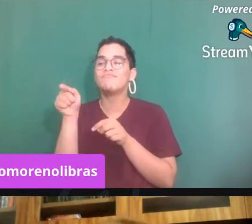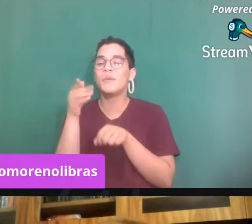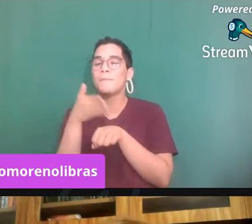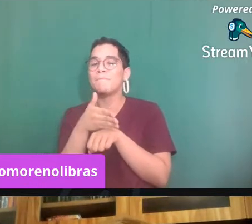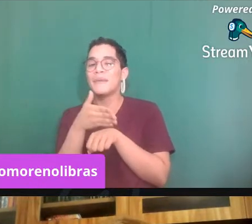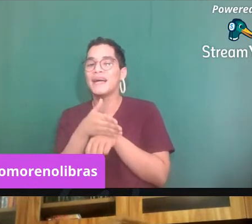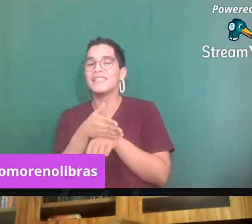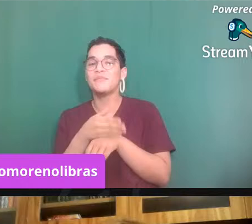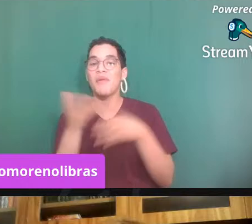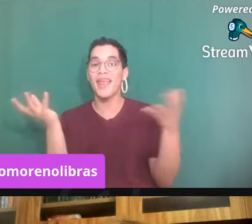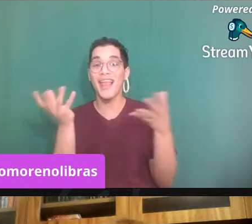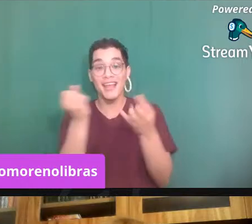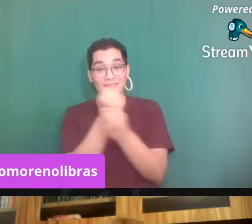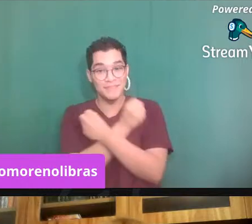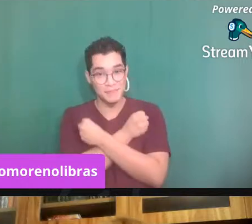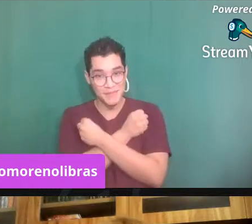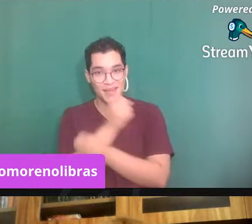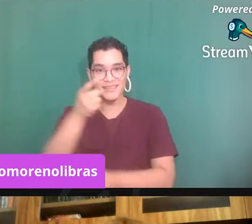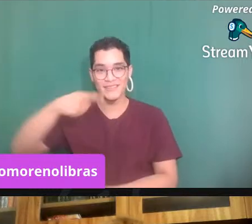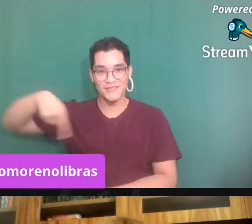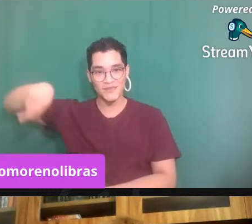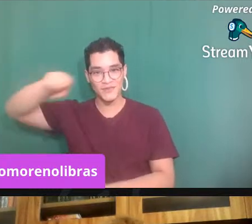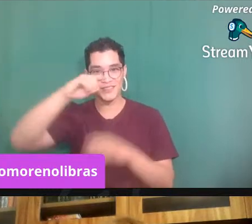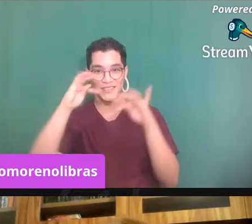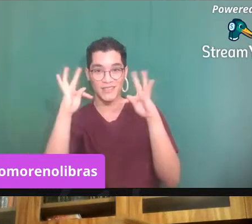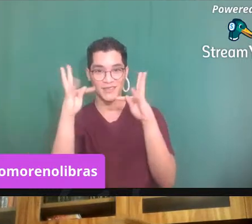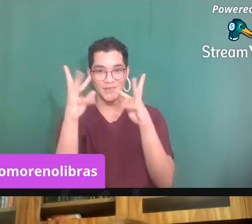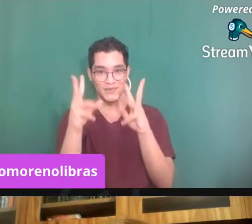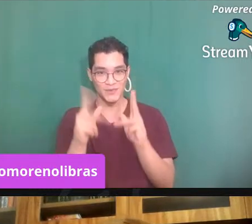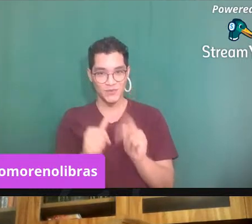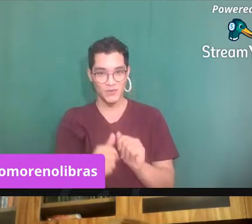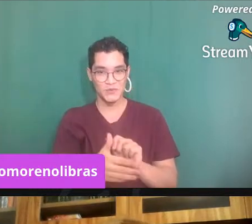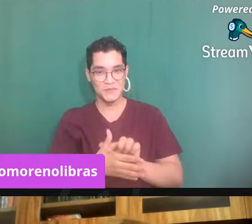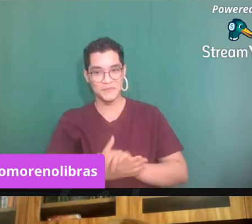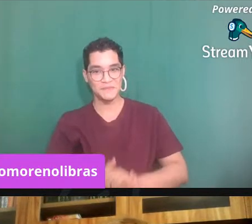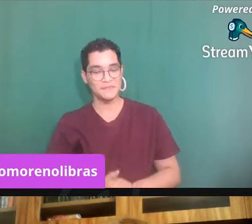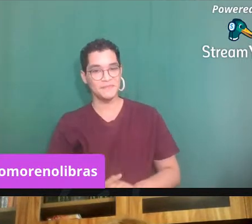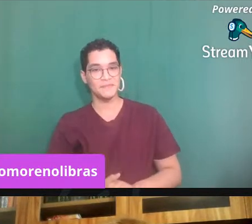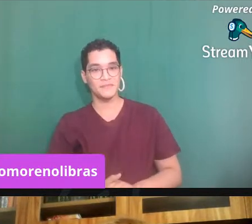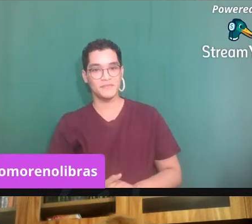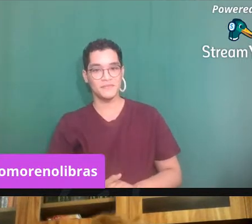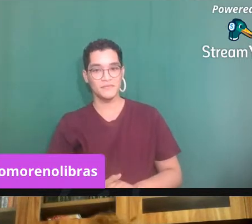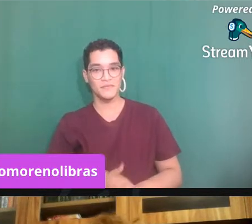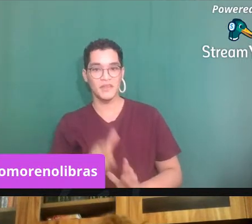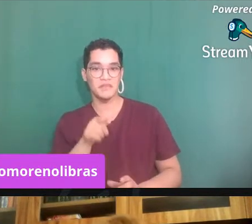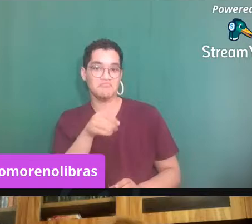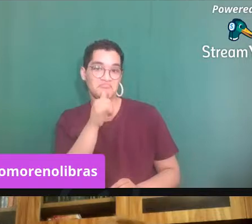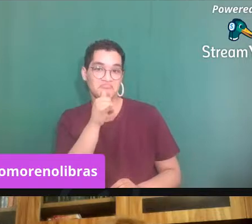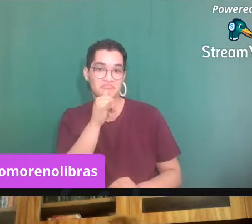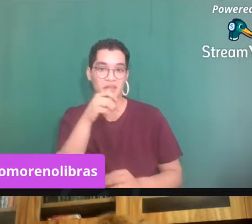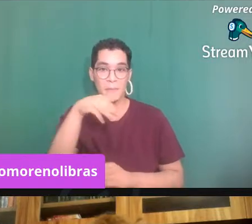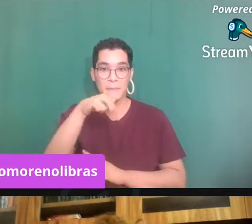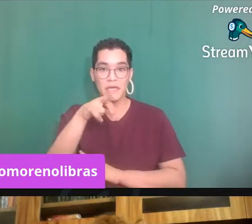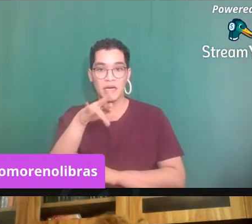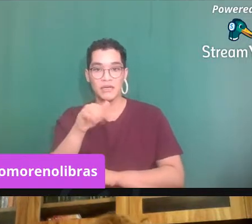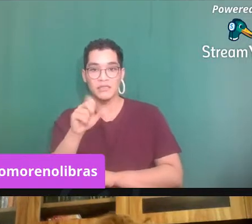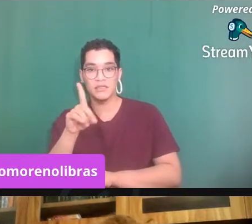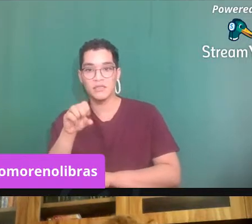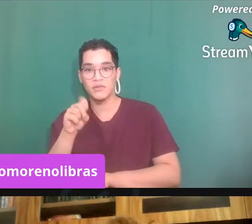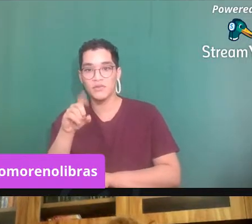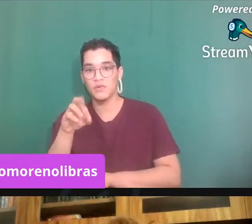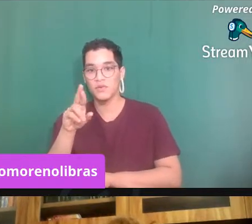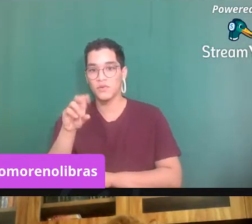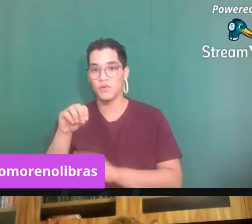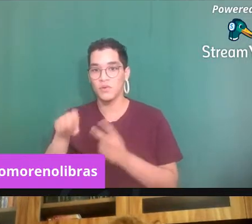a todos, né? E lembro aqui que eu vi por aí a Maria do Socorro, o Ananias, a Romena, a